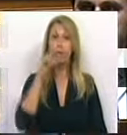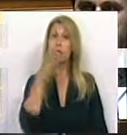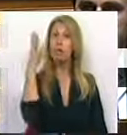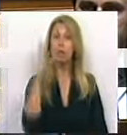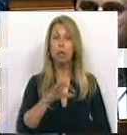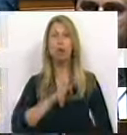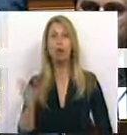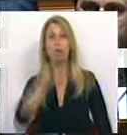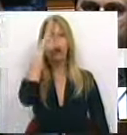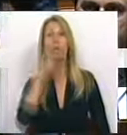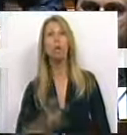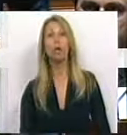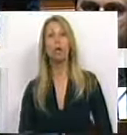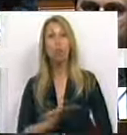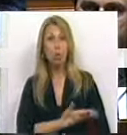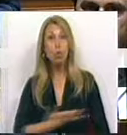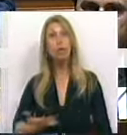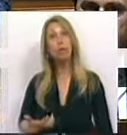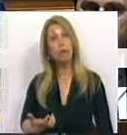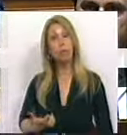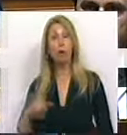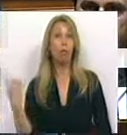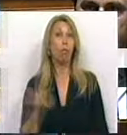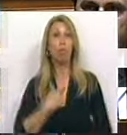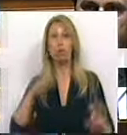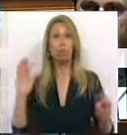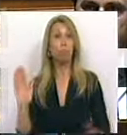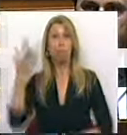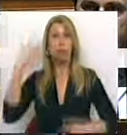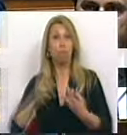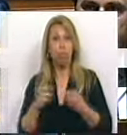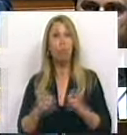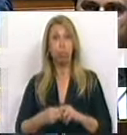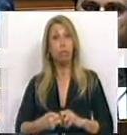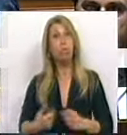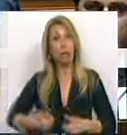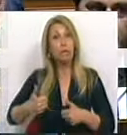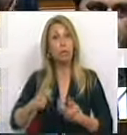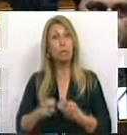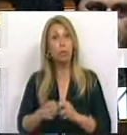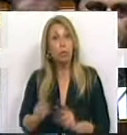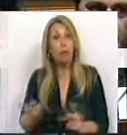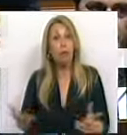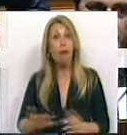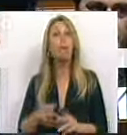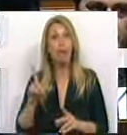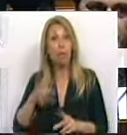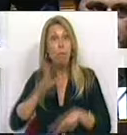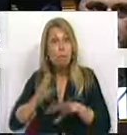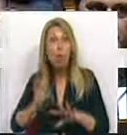que o desemprego é o nosso principal problema e é também por isso o nosso principal